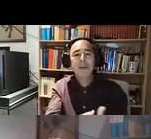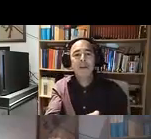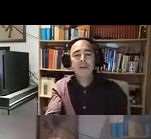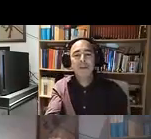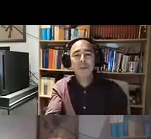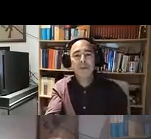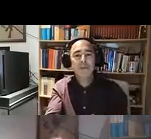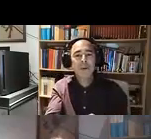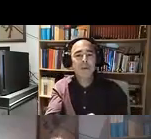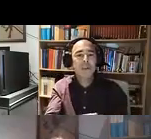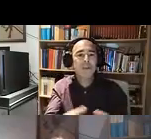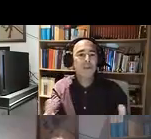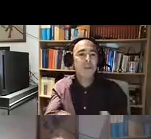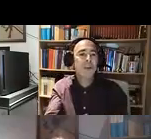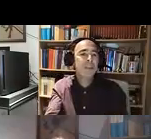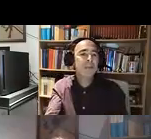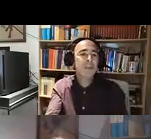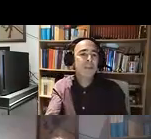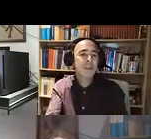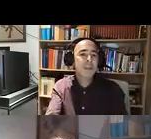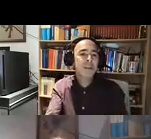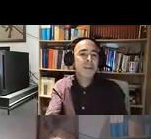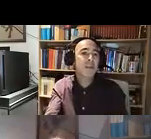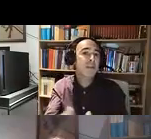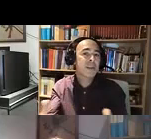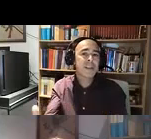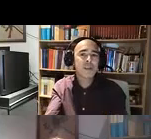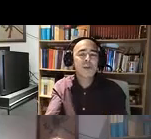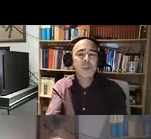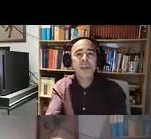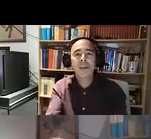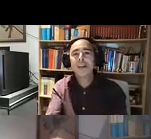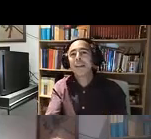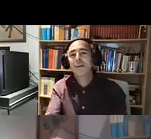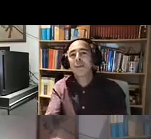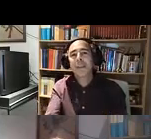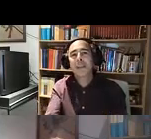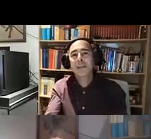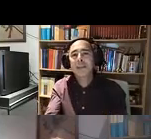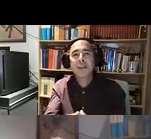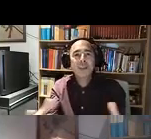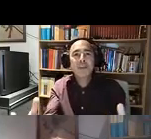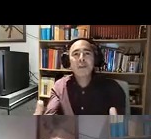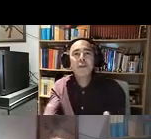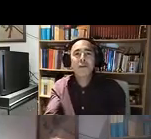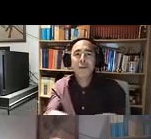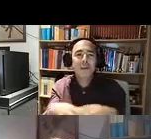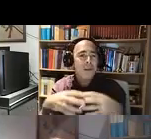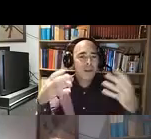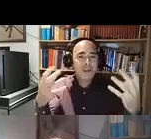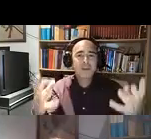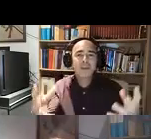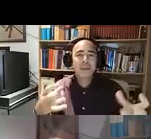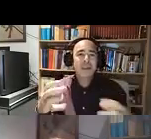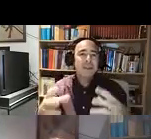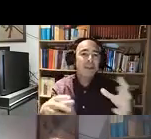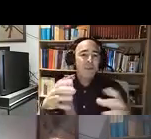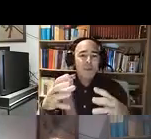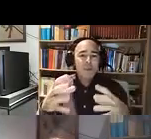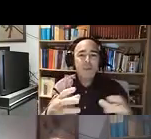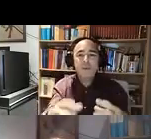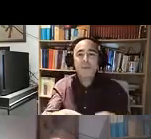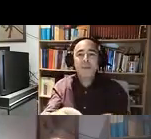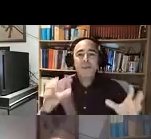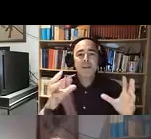imenso o trabalho das pessoas que é um sistema de páginas vamos dizer assim que são fáceis de duplicar praticamente conhecimento senhor aquilo vai quase de